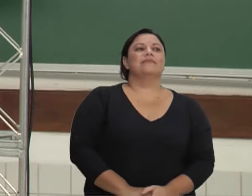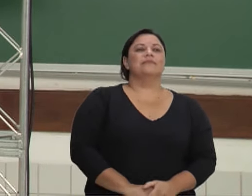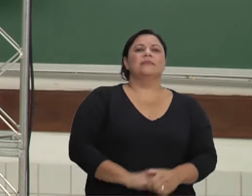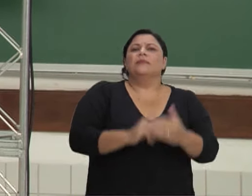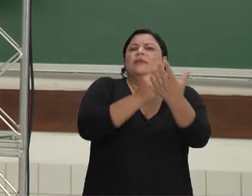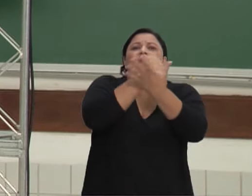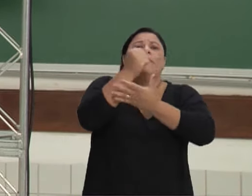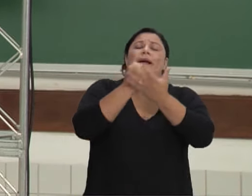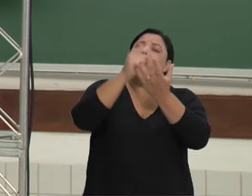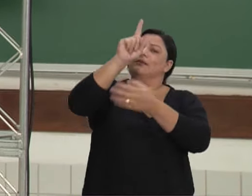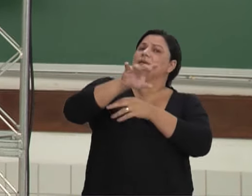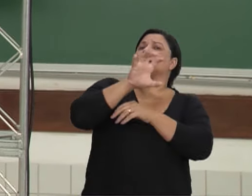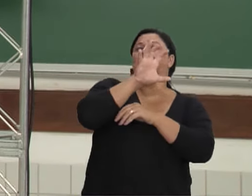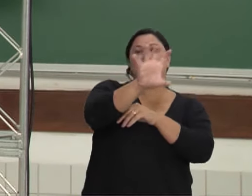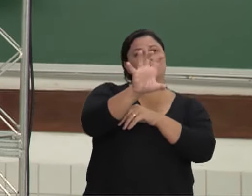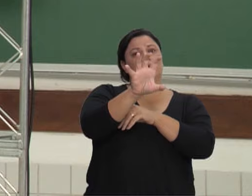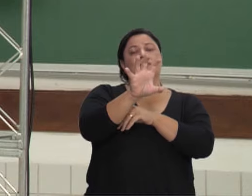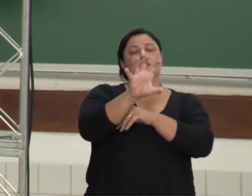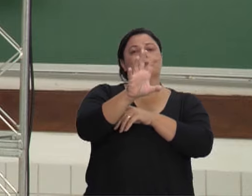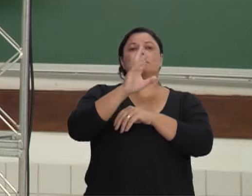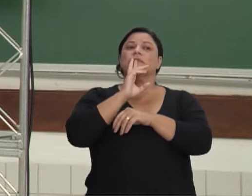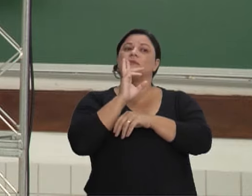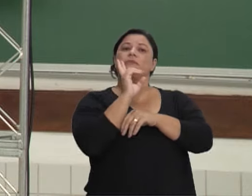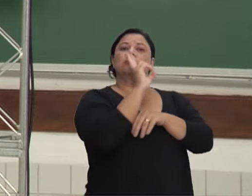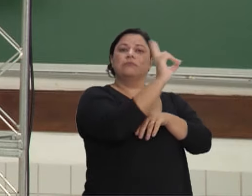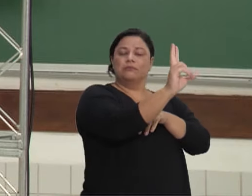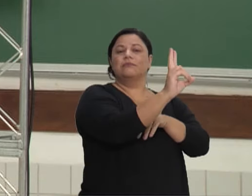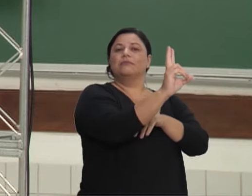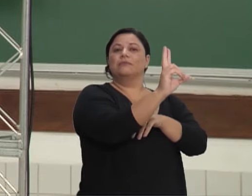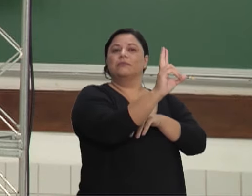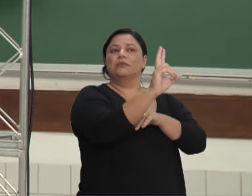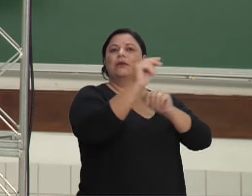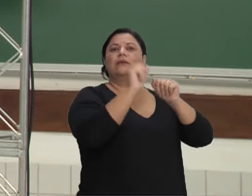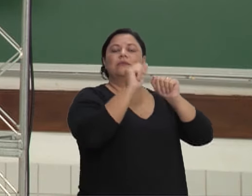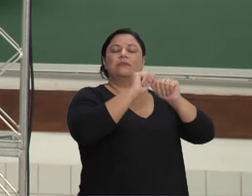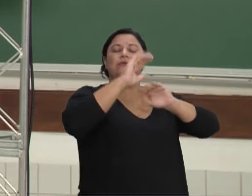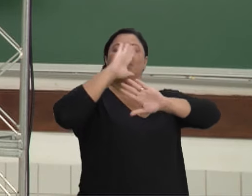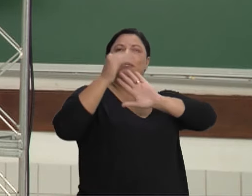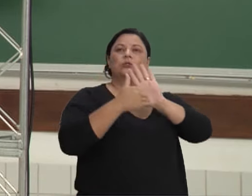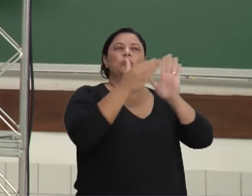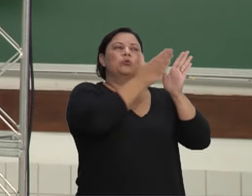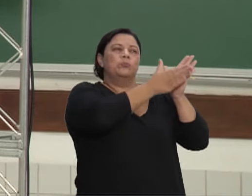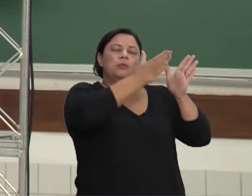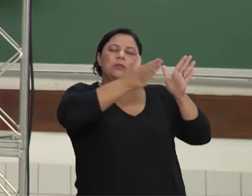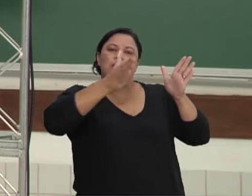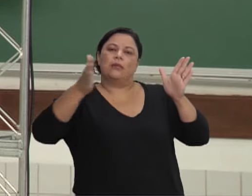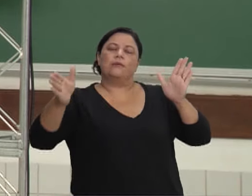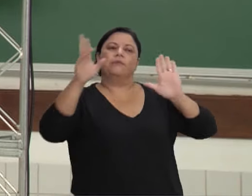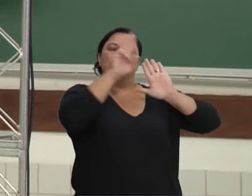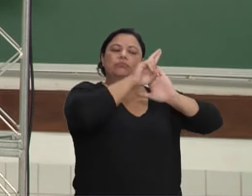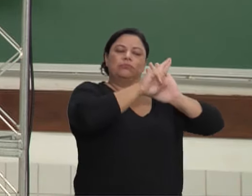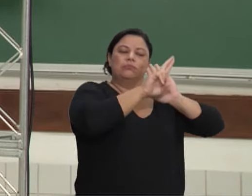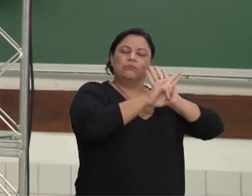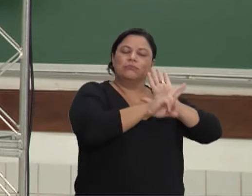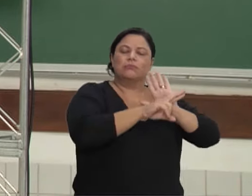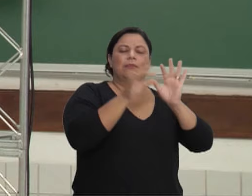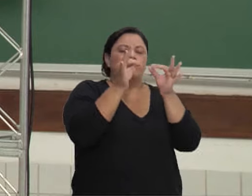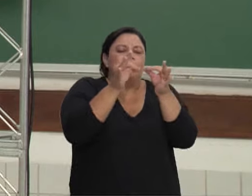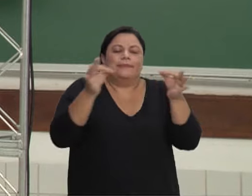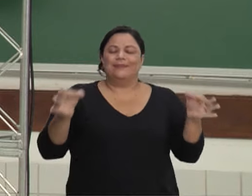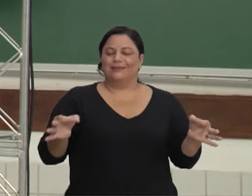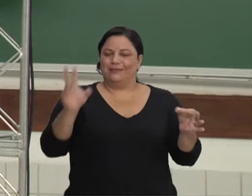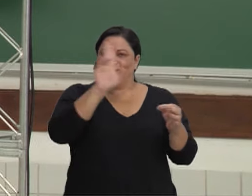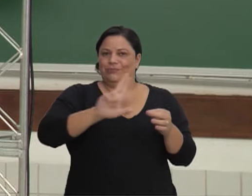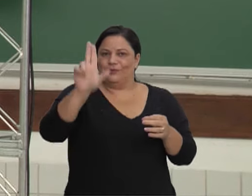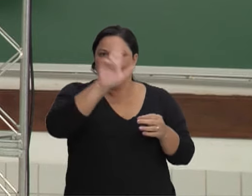Basicamente isso, que é meu mesmo resultado de fazer todo aquele procedimento lá. Então, muito mais simples é utilizar a